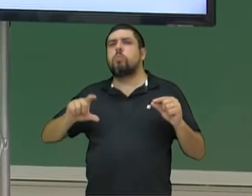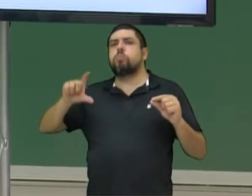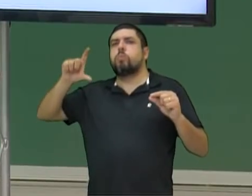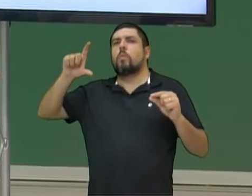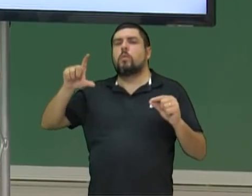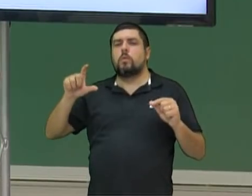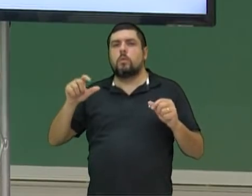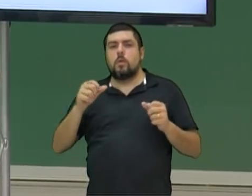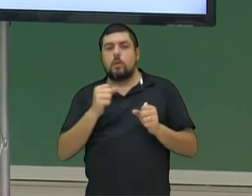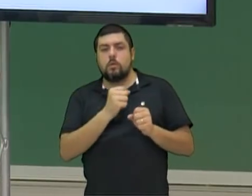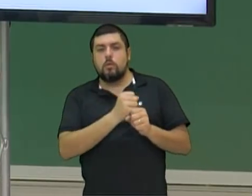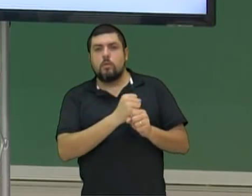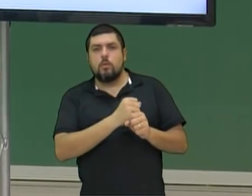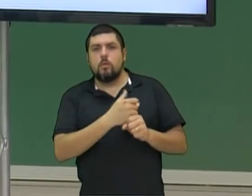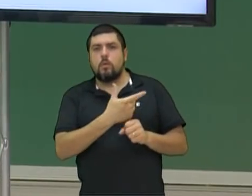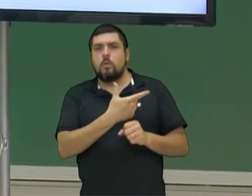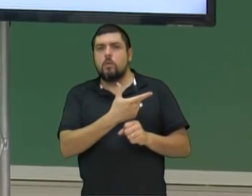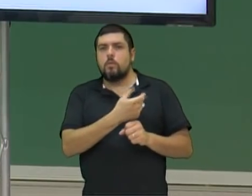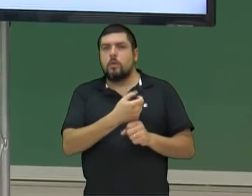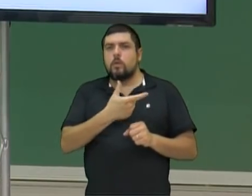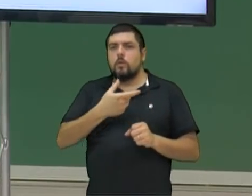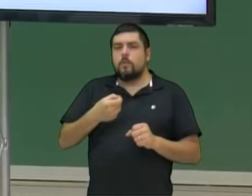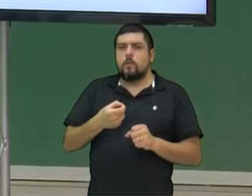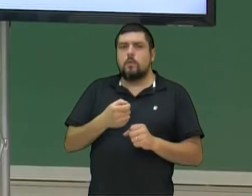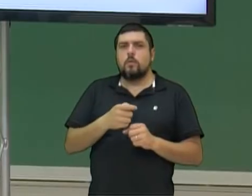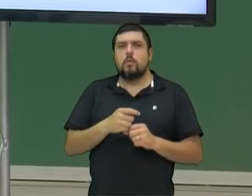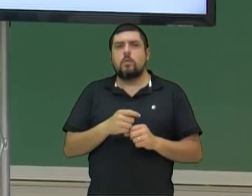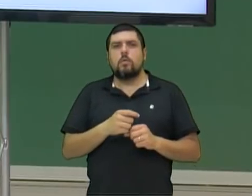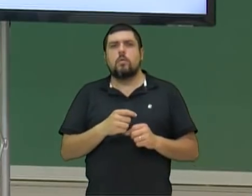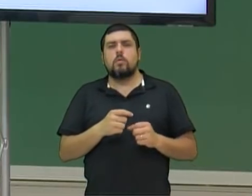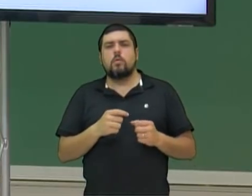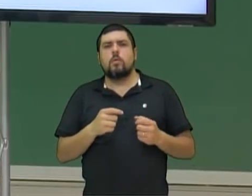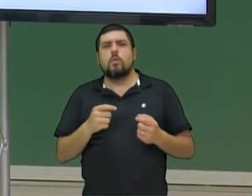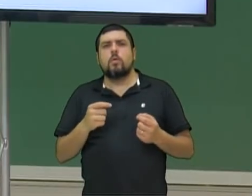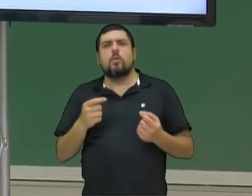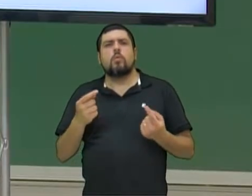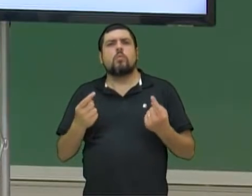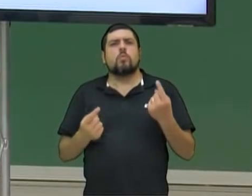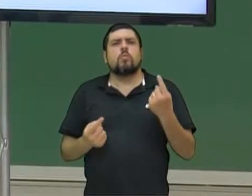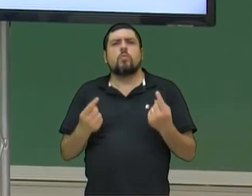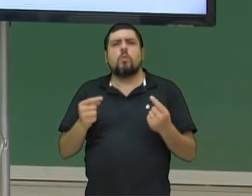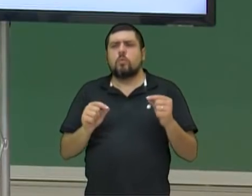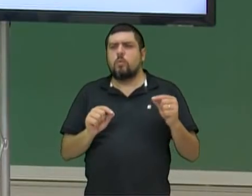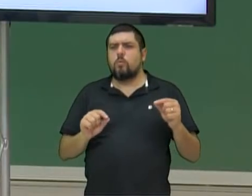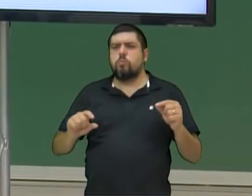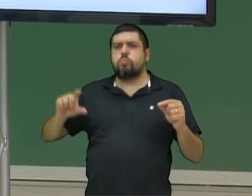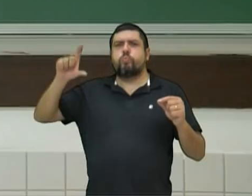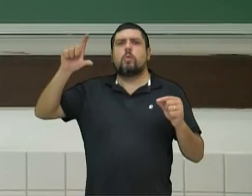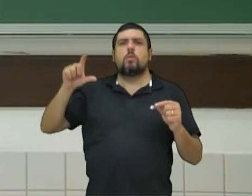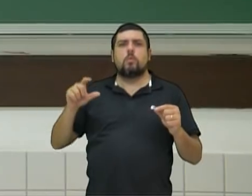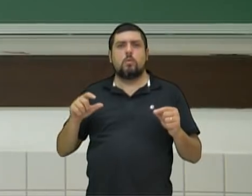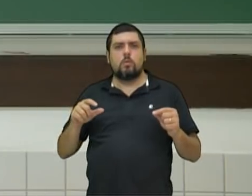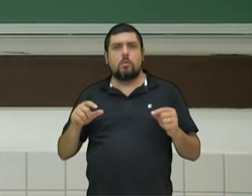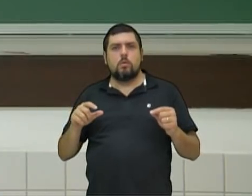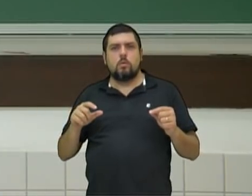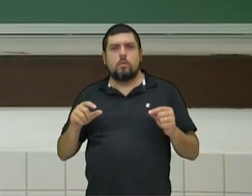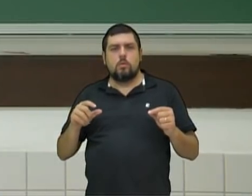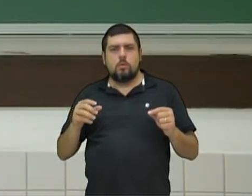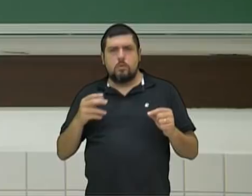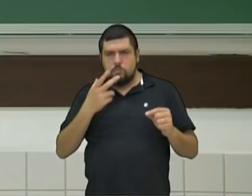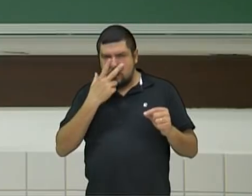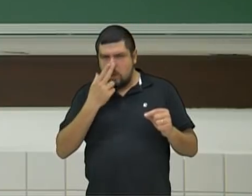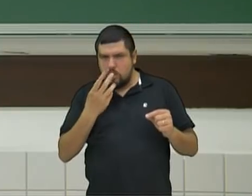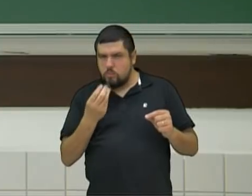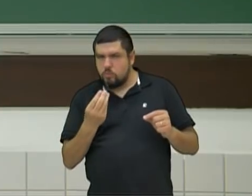de 2020. Qual que é o aumento? Será que foi um aumento muito grande? Será que